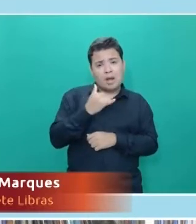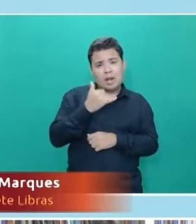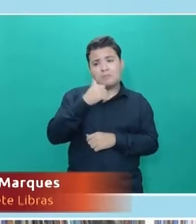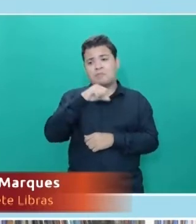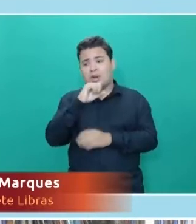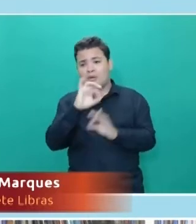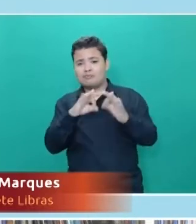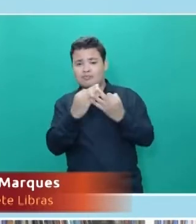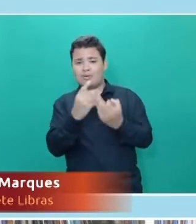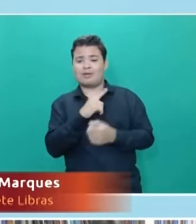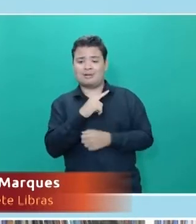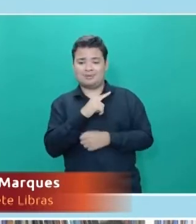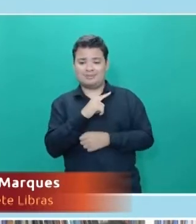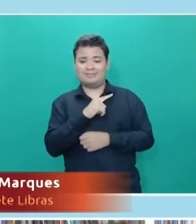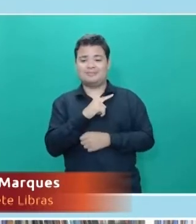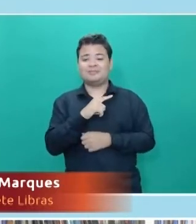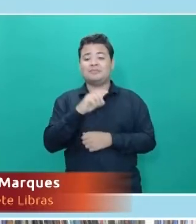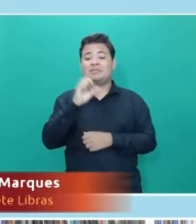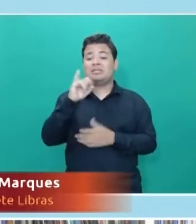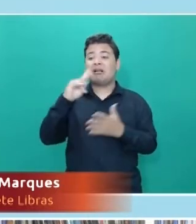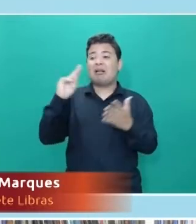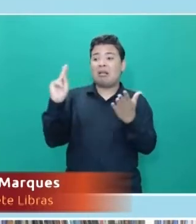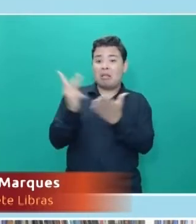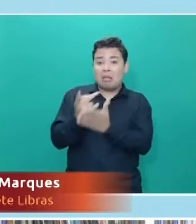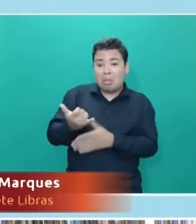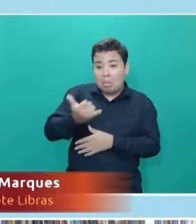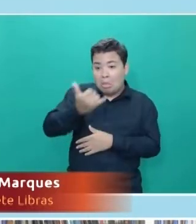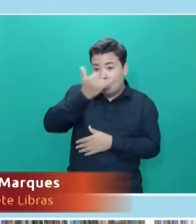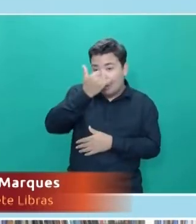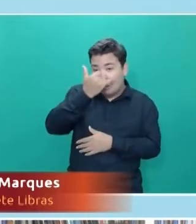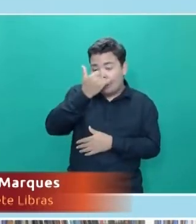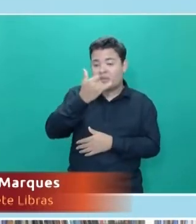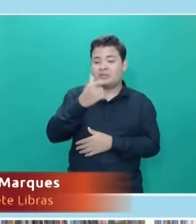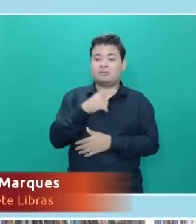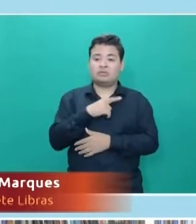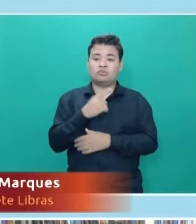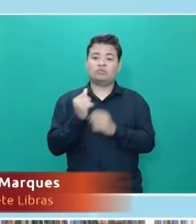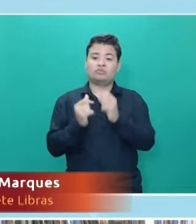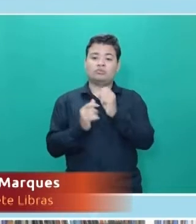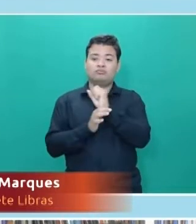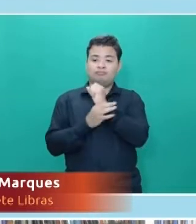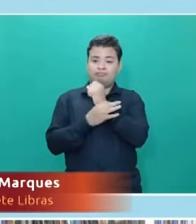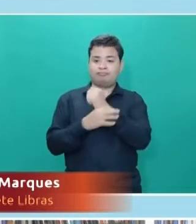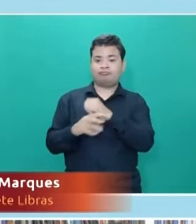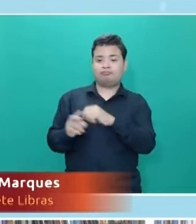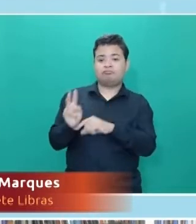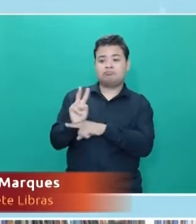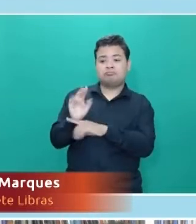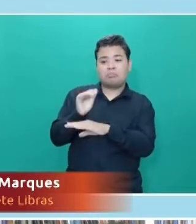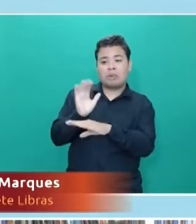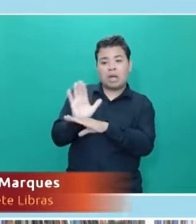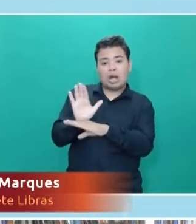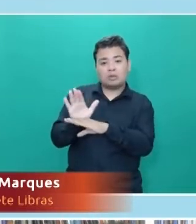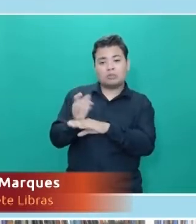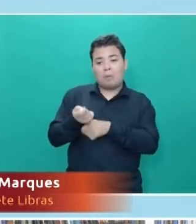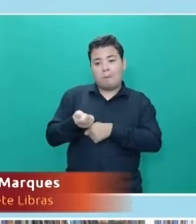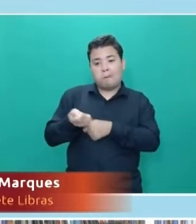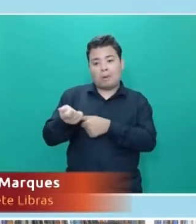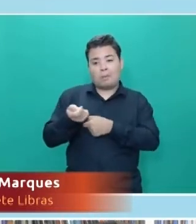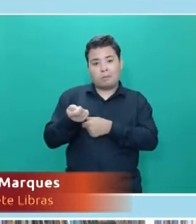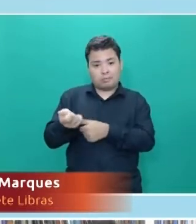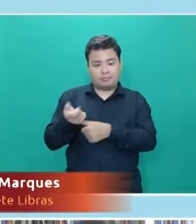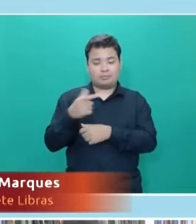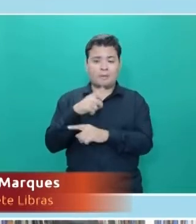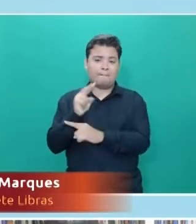em caso de a gente fala, sinistro social, né, um seguro, naturalmente tem um caso de um risco, existe uma cadeia de proteção